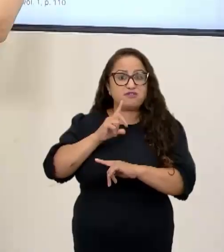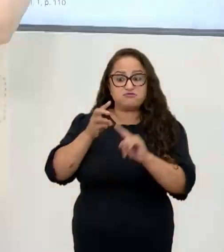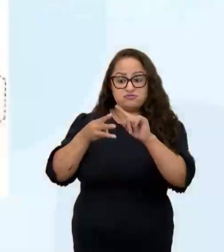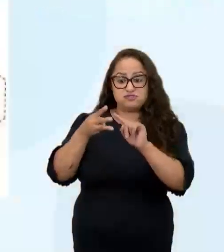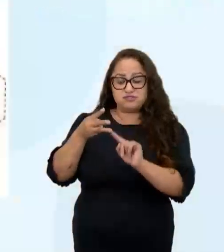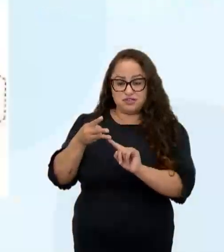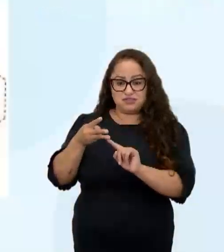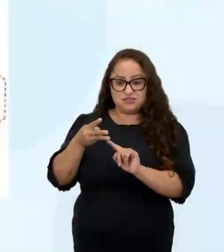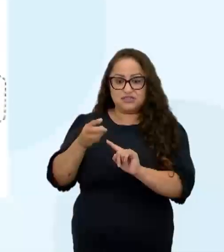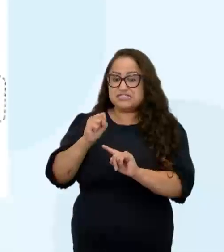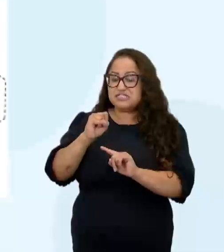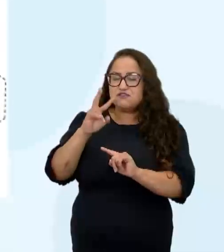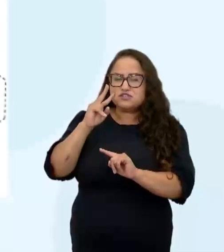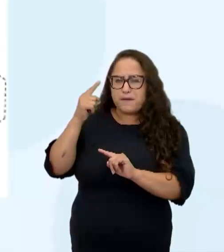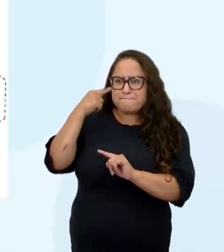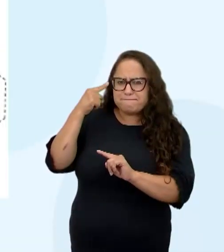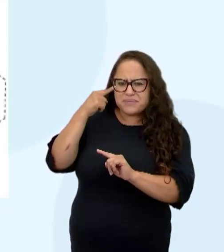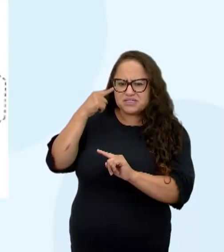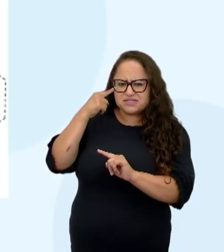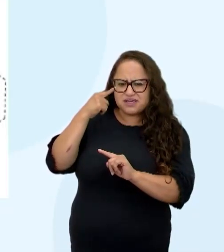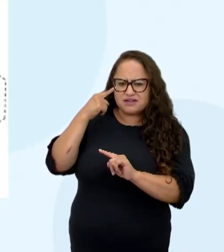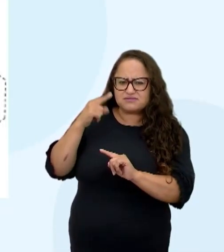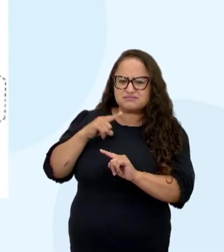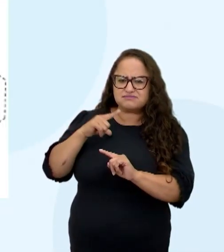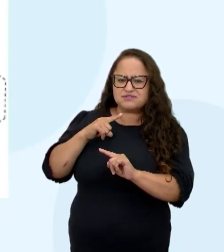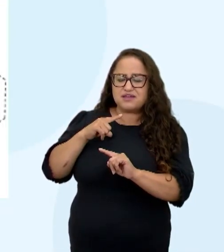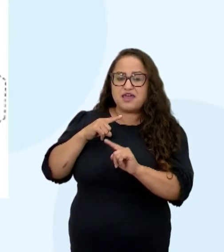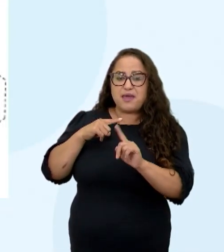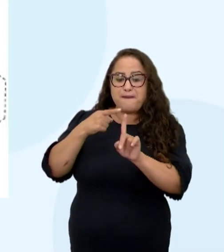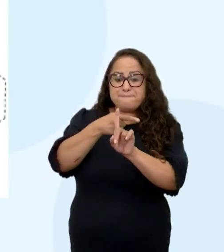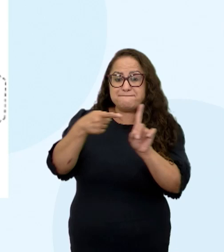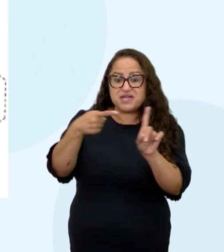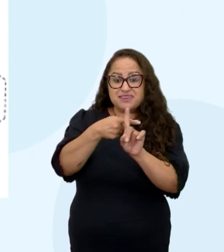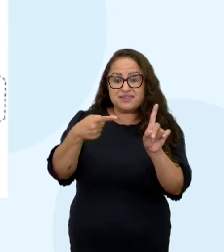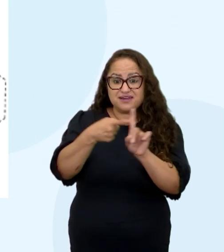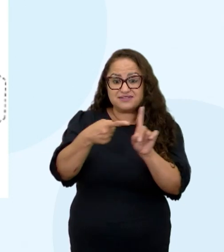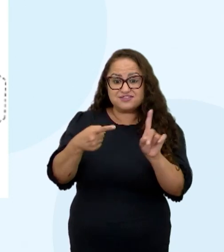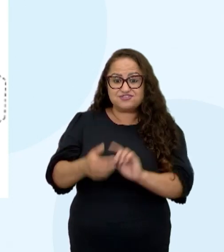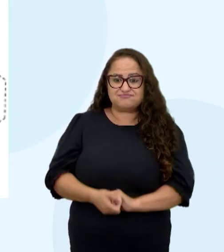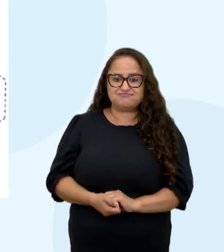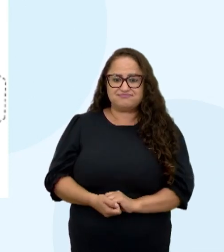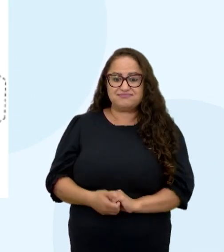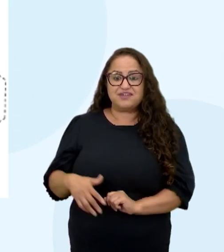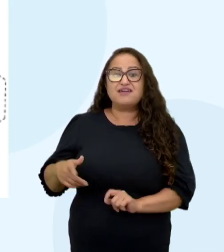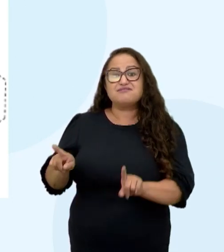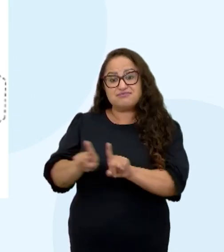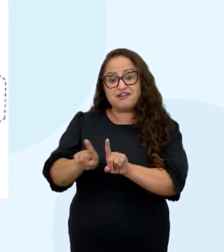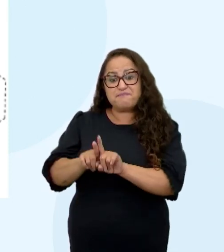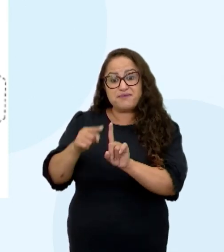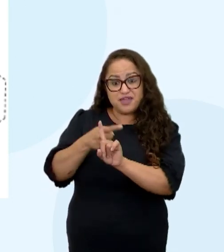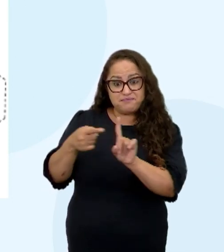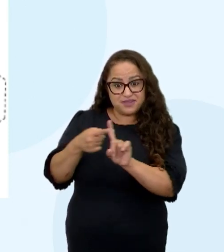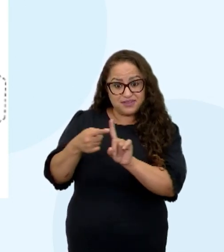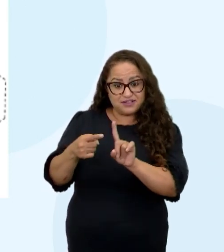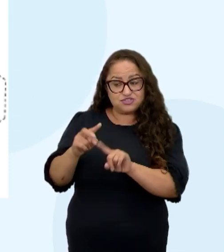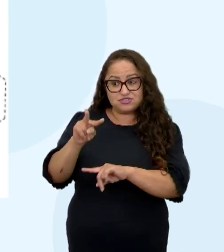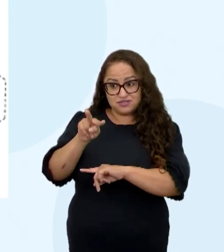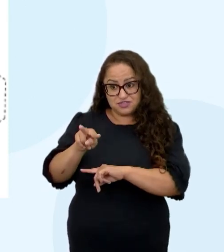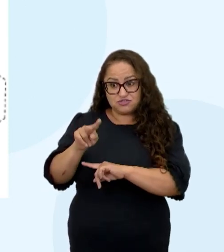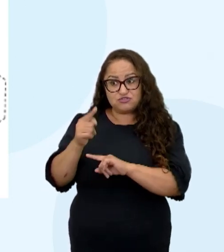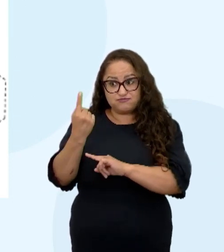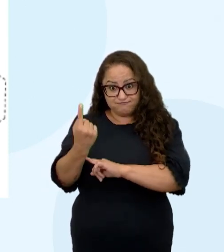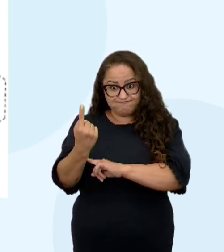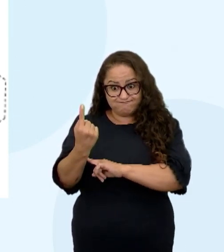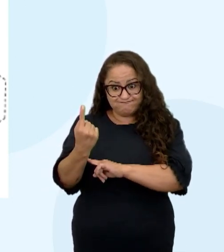3. Aqui, ó, se você for pensar, esta parte, ela é metade. Olha o hexágono aqui, ó, metade. Essa aqui também é metade. Então, estes 2